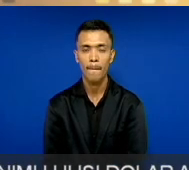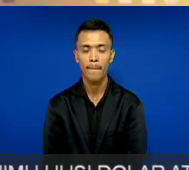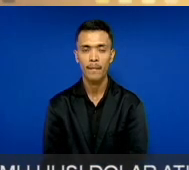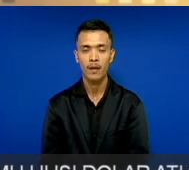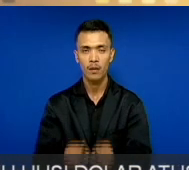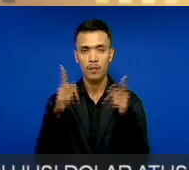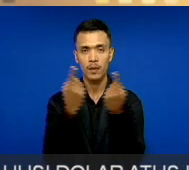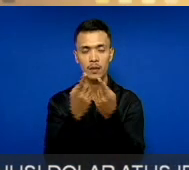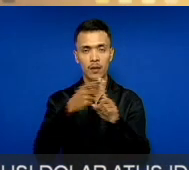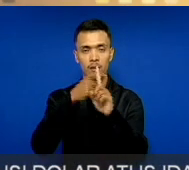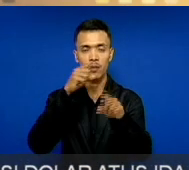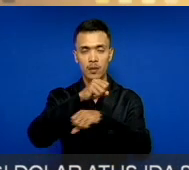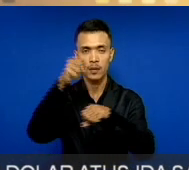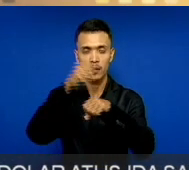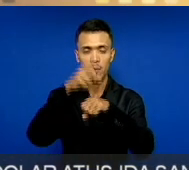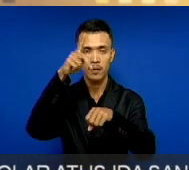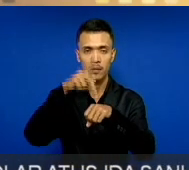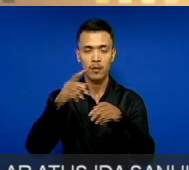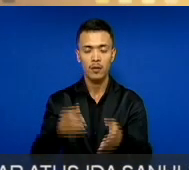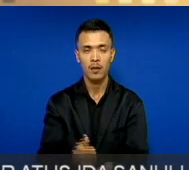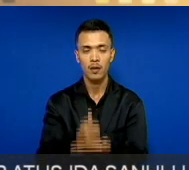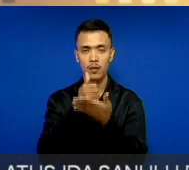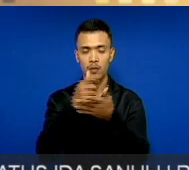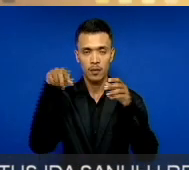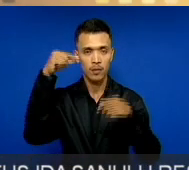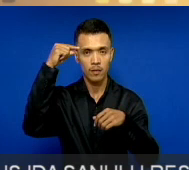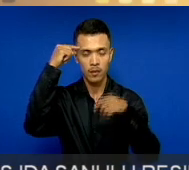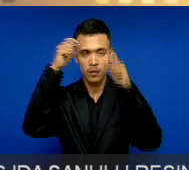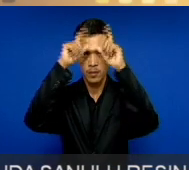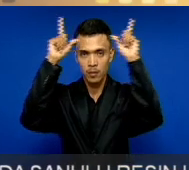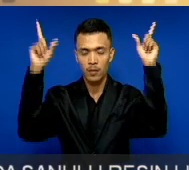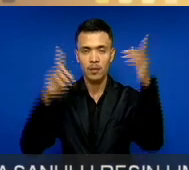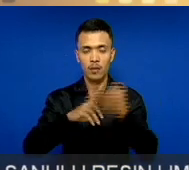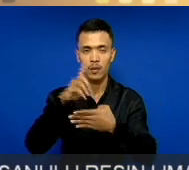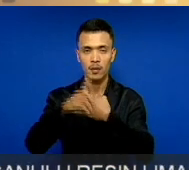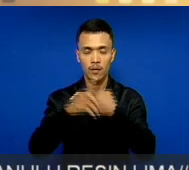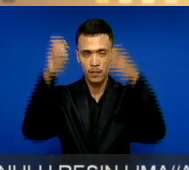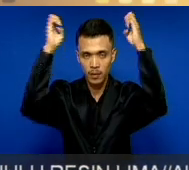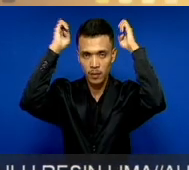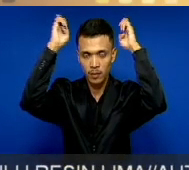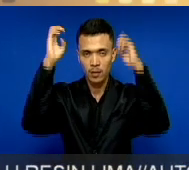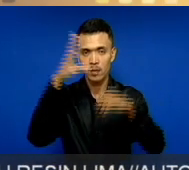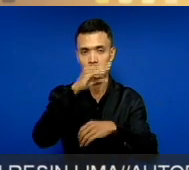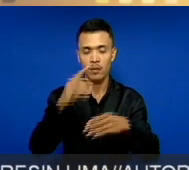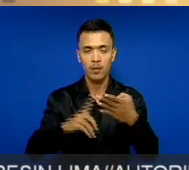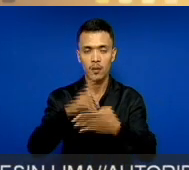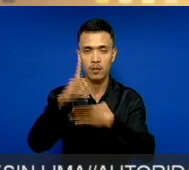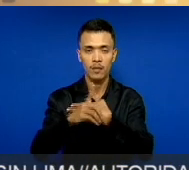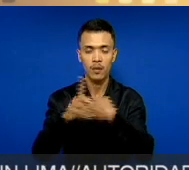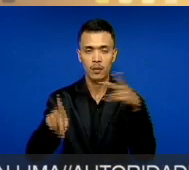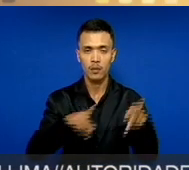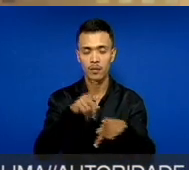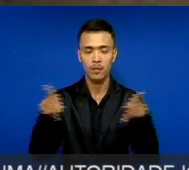Investor who's in Singapura se apoia o governo Timor-Leste Hodi Dezenvolve Setór Educação no Dezenvolvimento Comunitário.